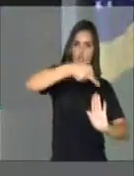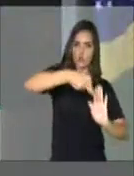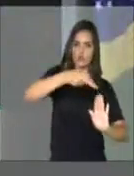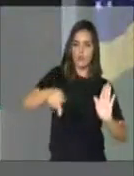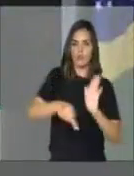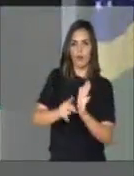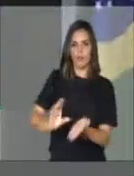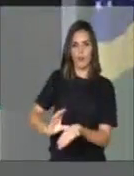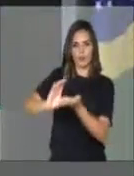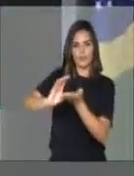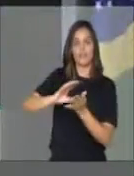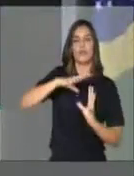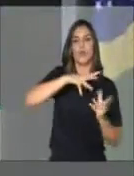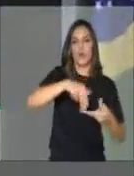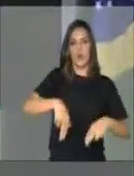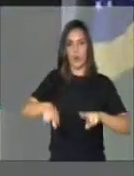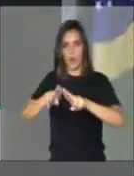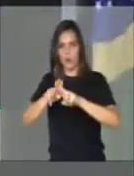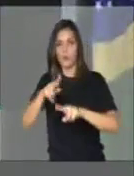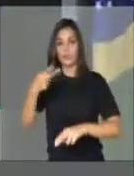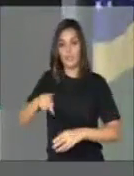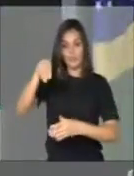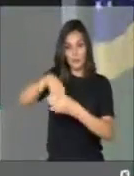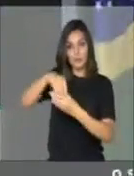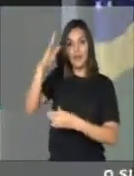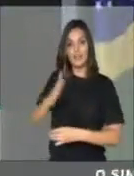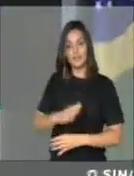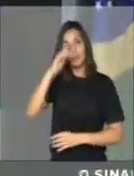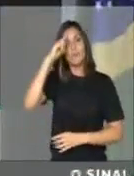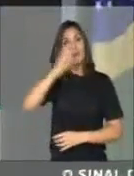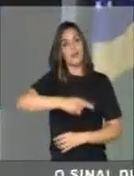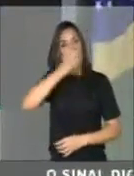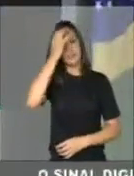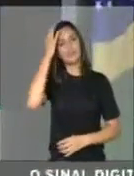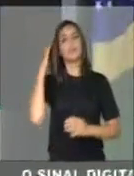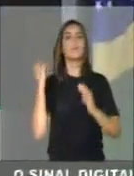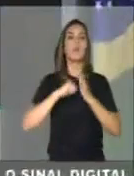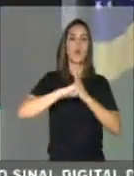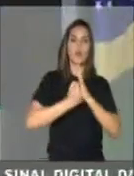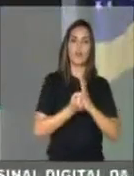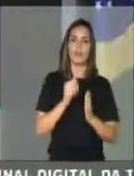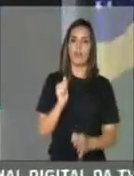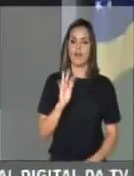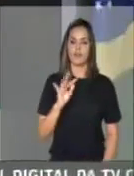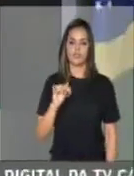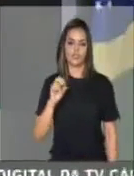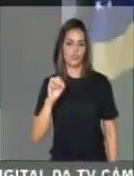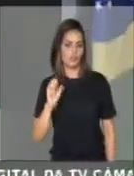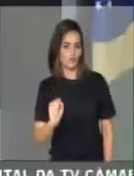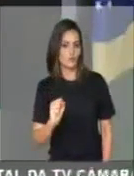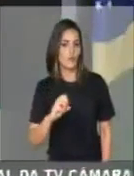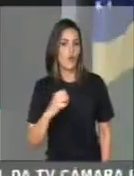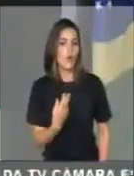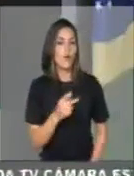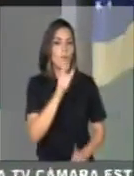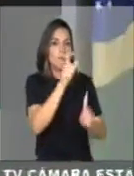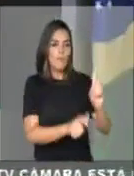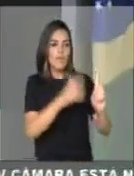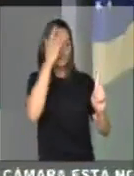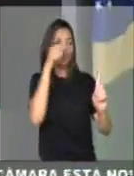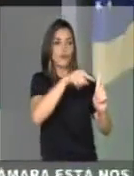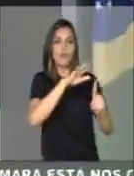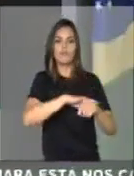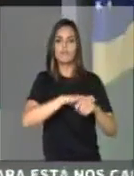resoluções do Conselho de Segurança das Nações Unidas no Brasil, que determinem o bloqueio de ativos, designem pessoa